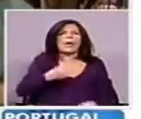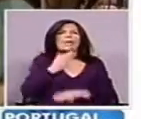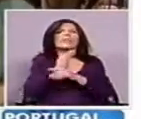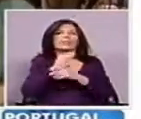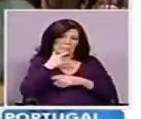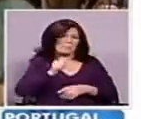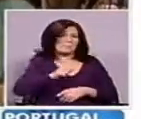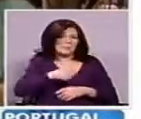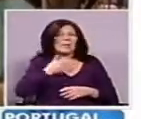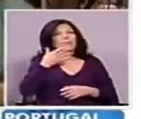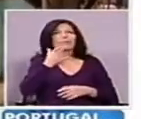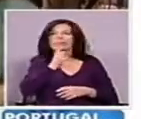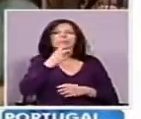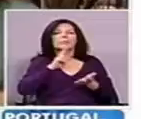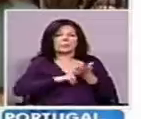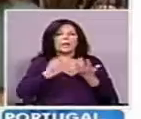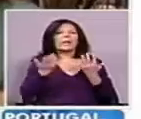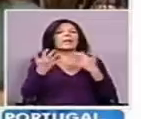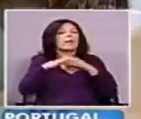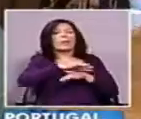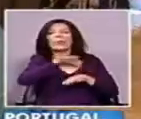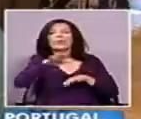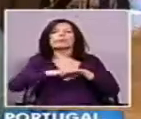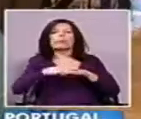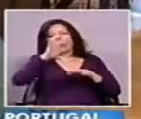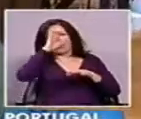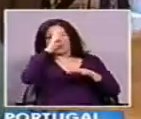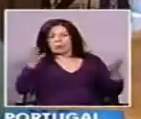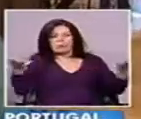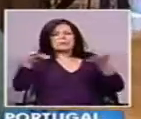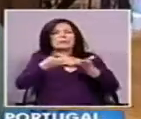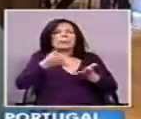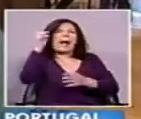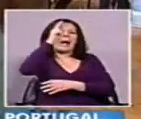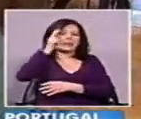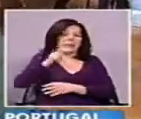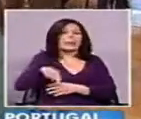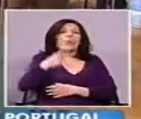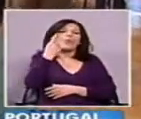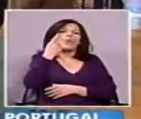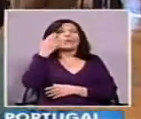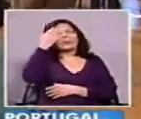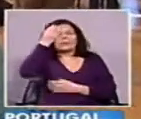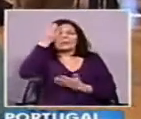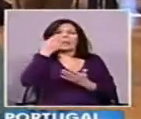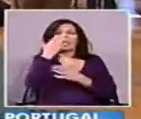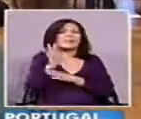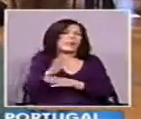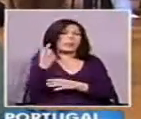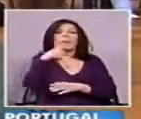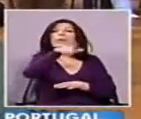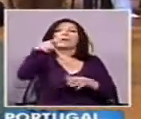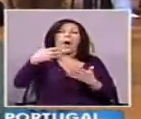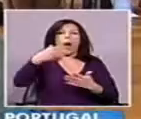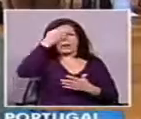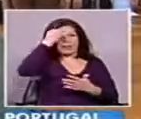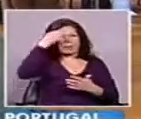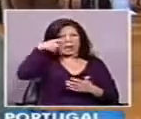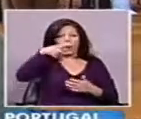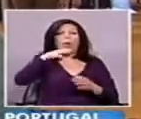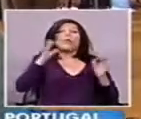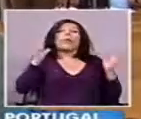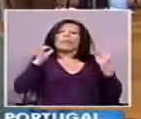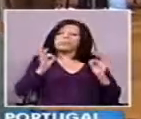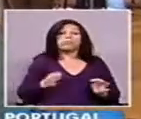Sim, de facto, integração através da arte. Este é apenas um dos exemplos e apenas um dos ensaios, porque quando se apresentarem em público vão ser mais